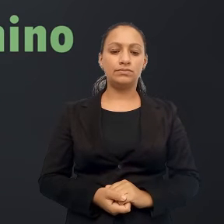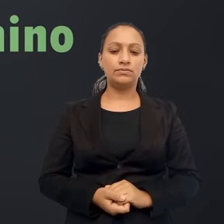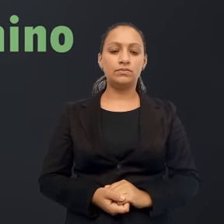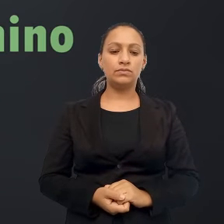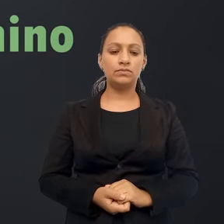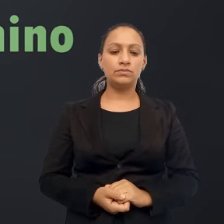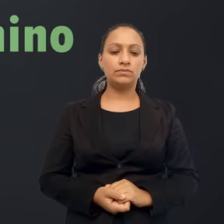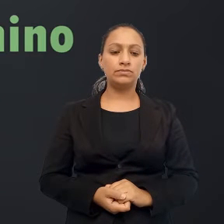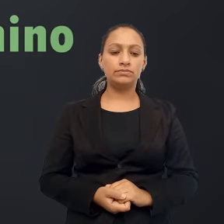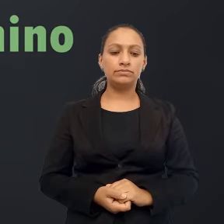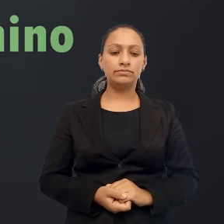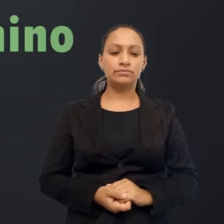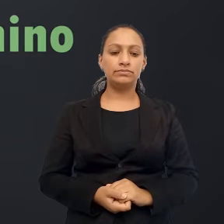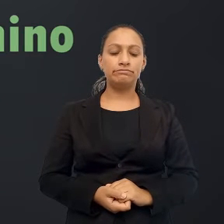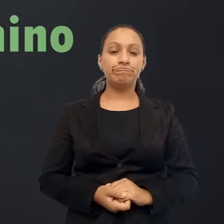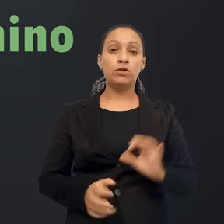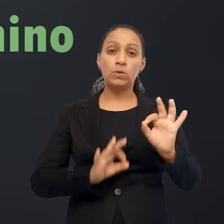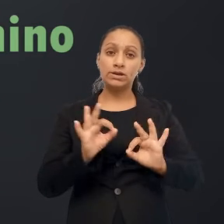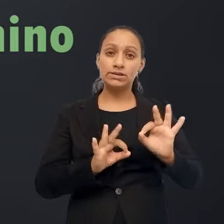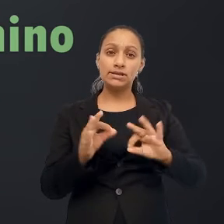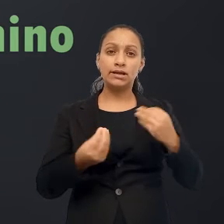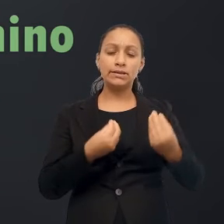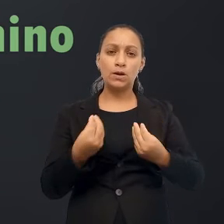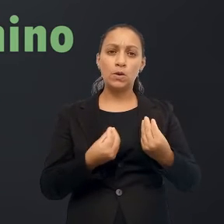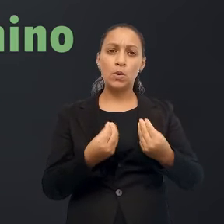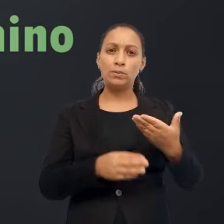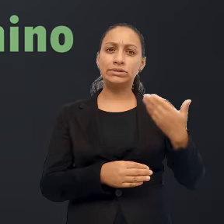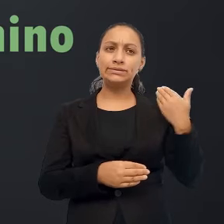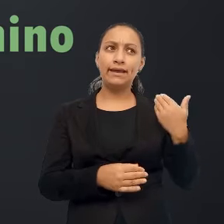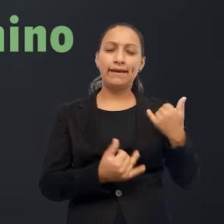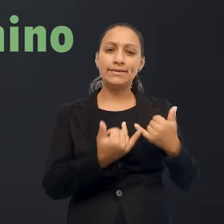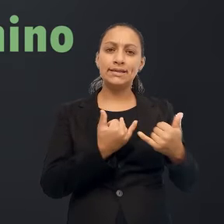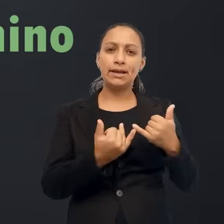que existia, né, o homem como